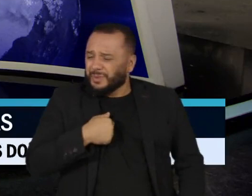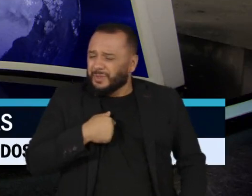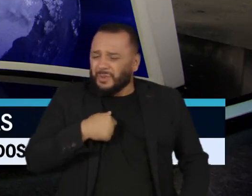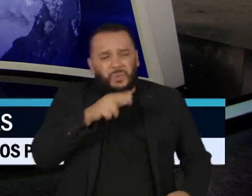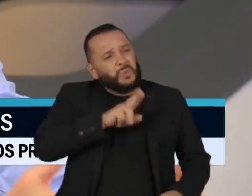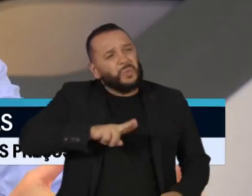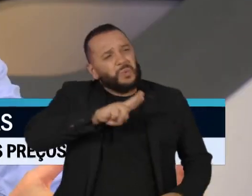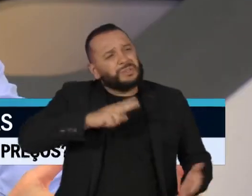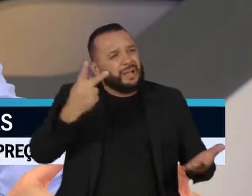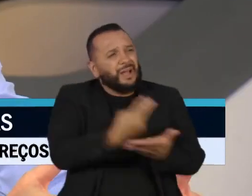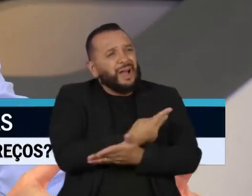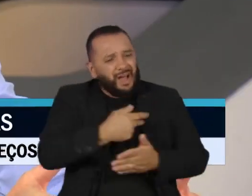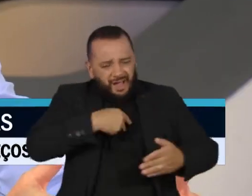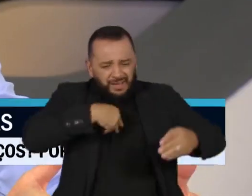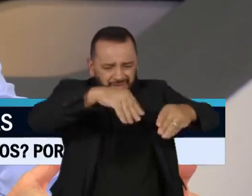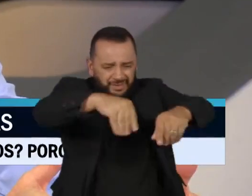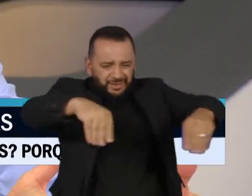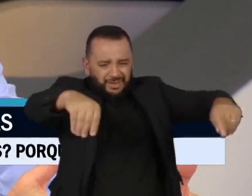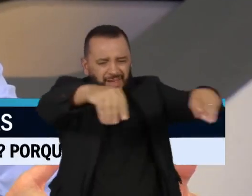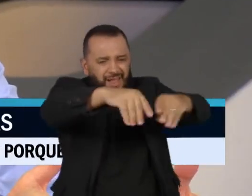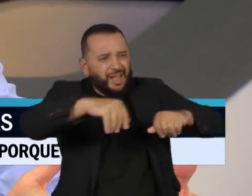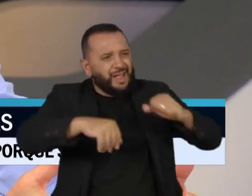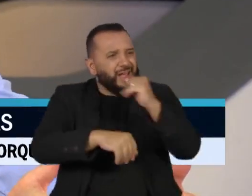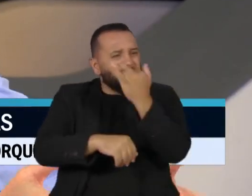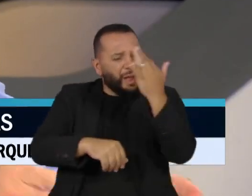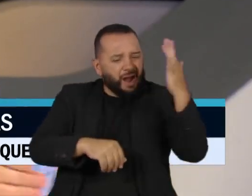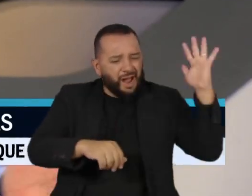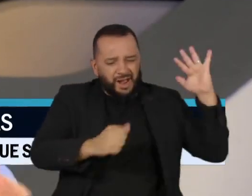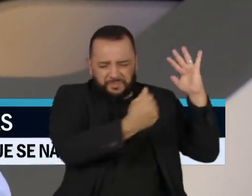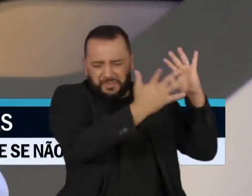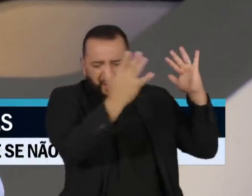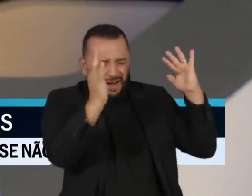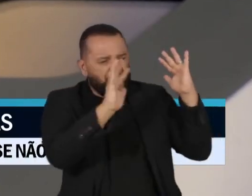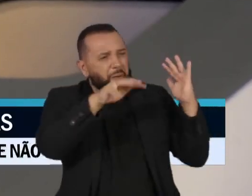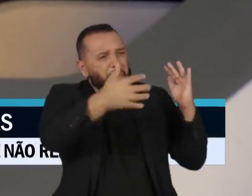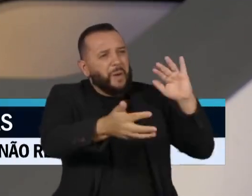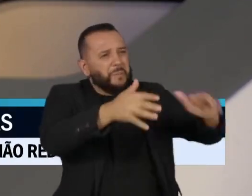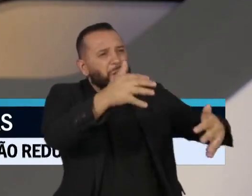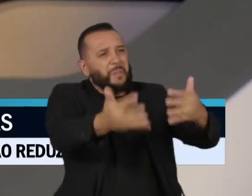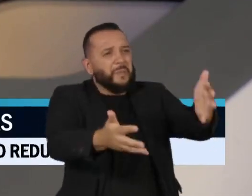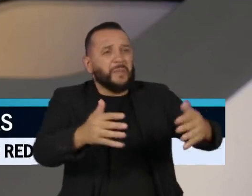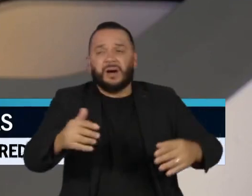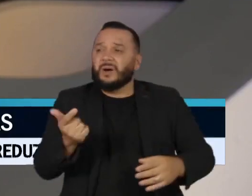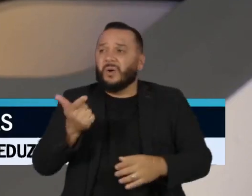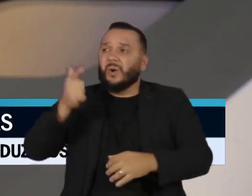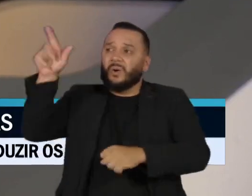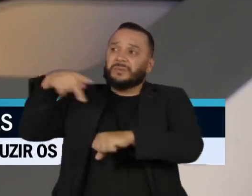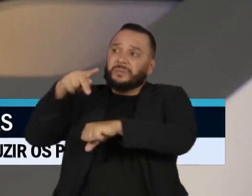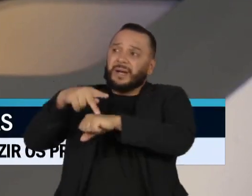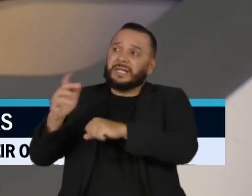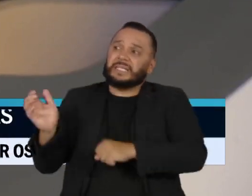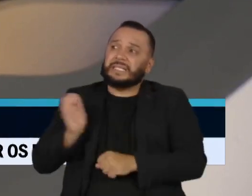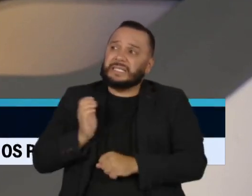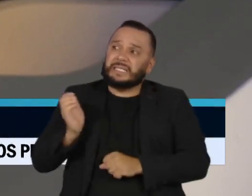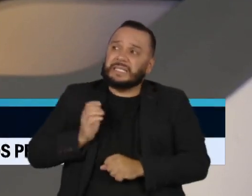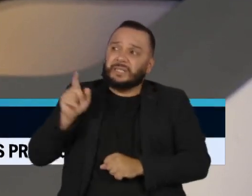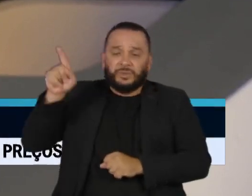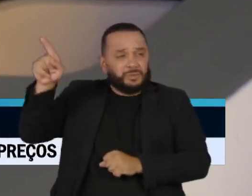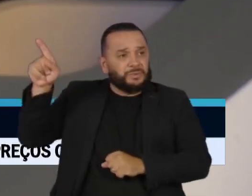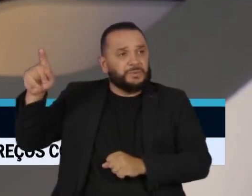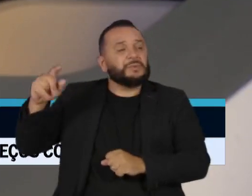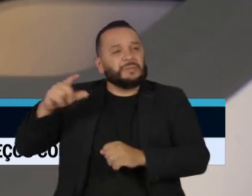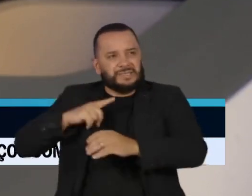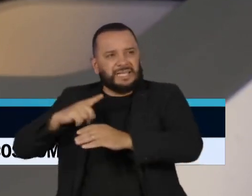isso é particular do Brasil o contrário dos países desenvolvidos em que a grande fonte de emissão é